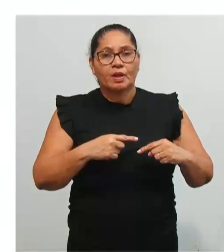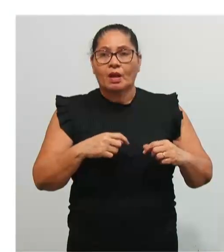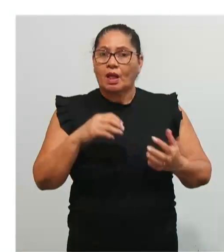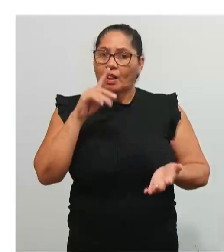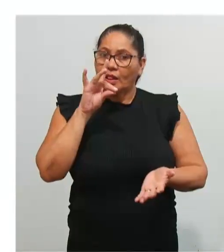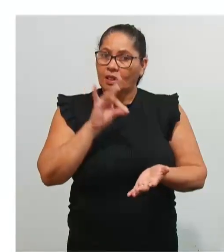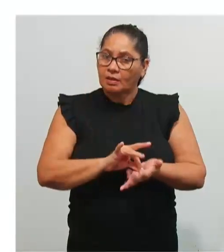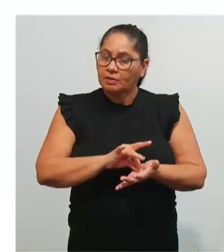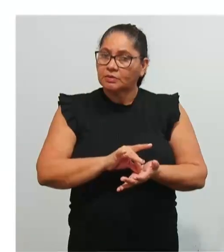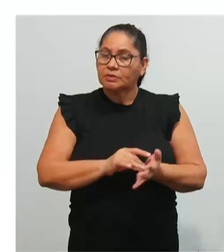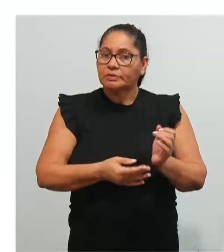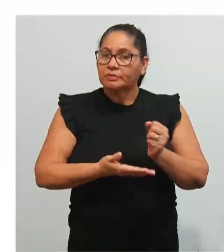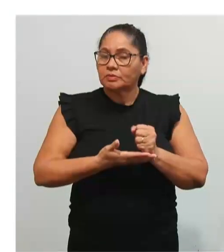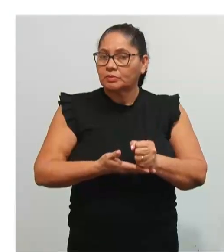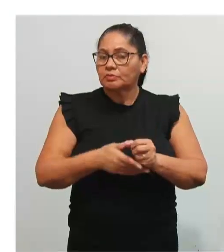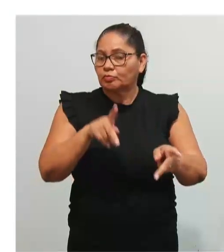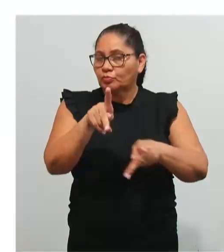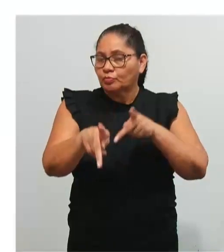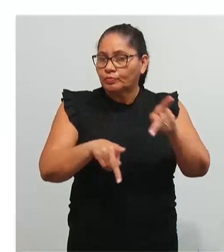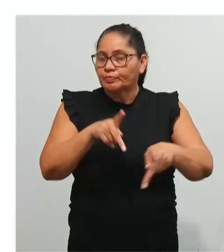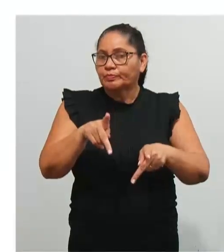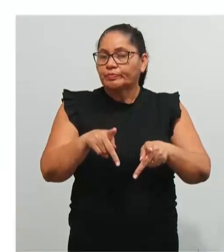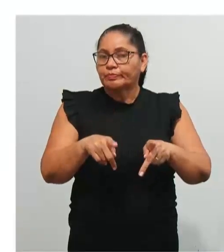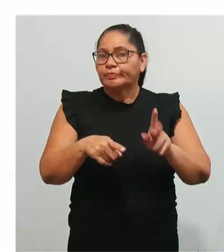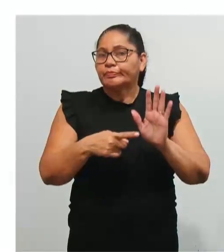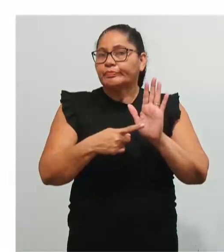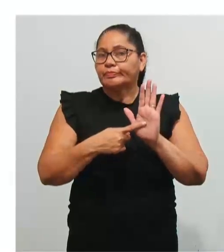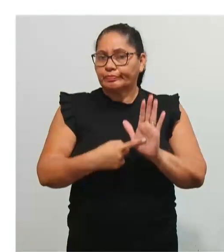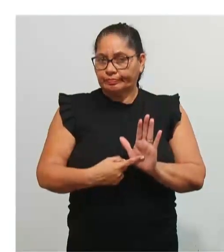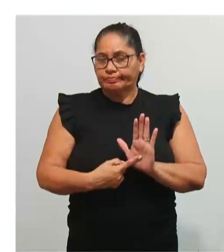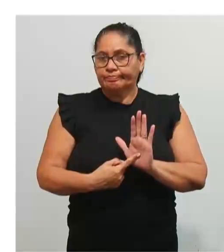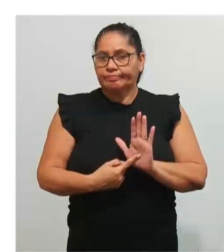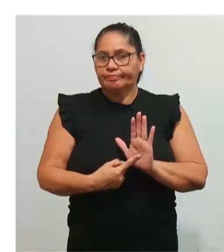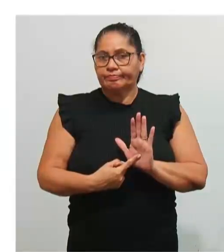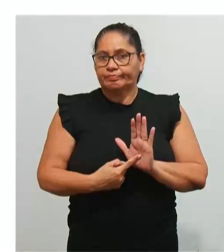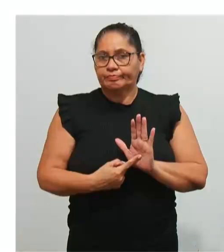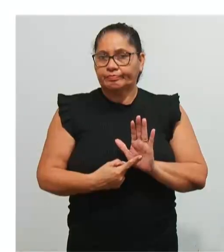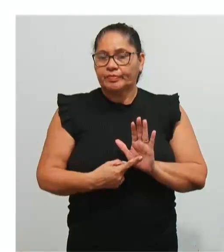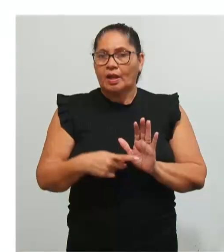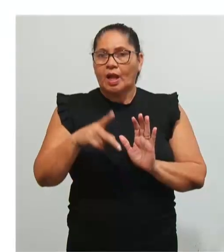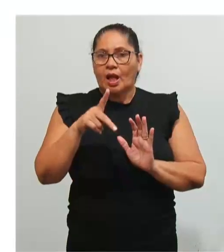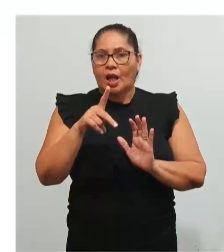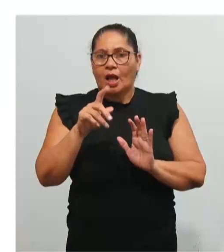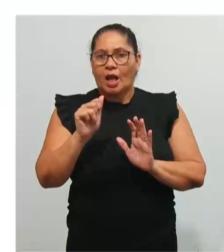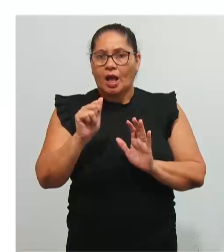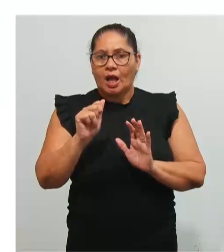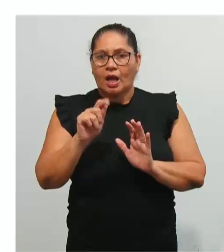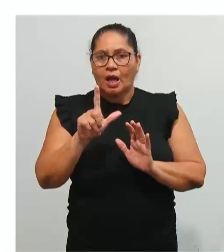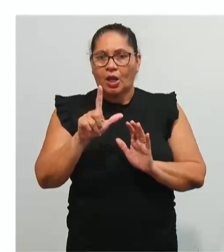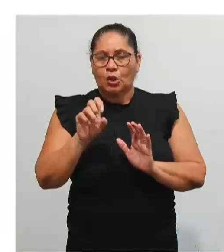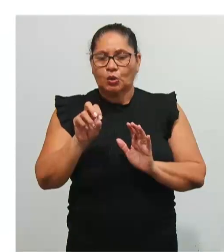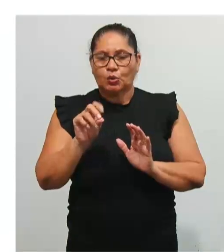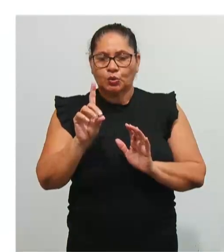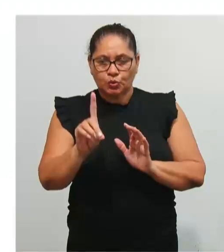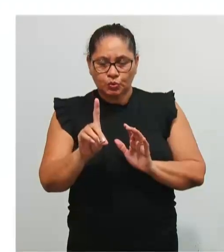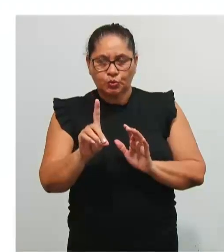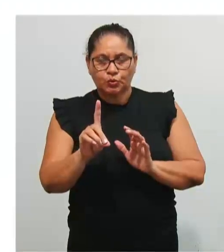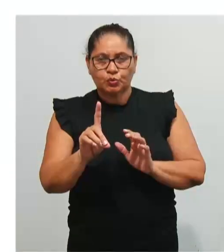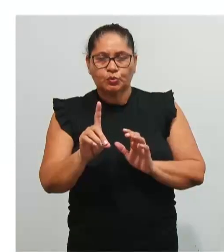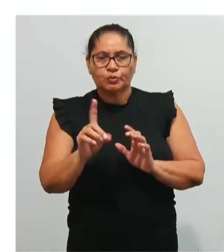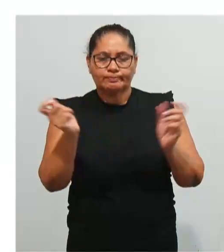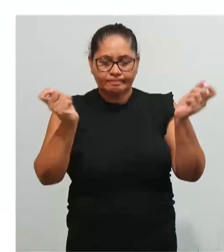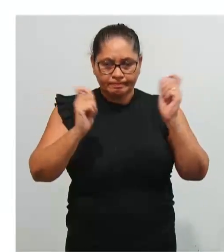e contar com o apoio da população e de seus representantes. Nas palavras de Paludo, significa capacidade política de